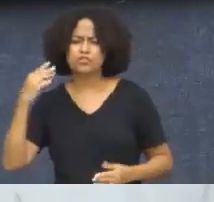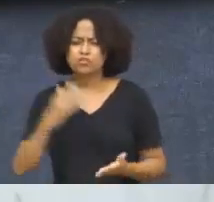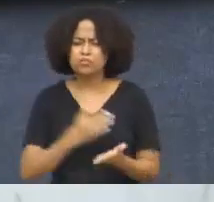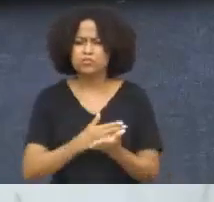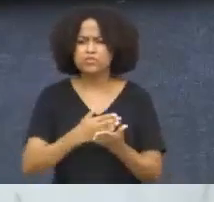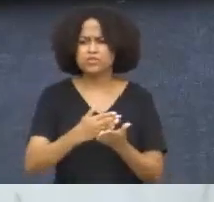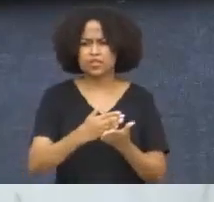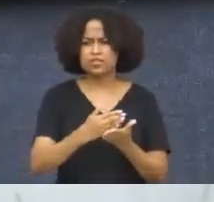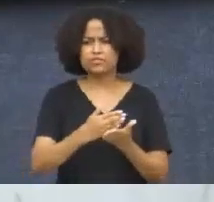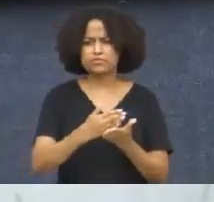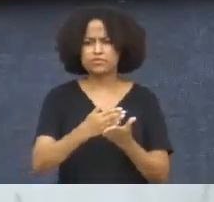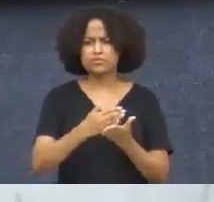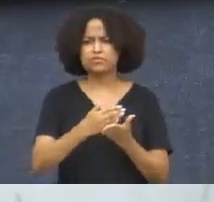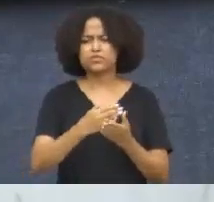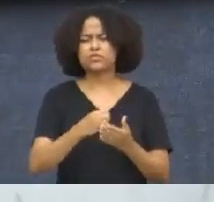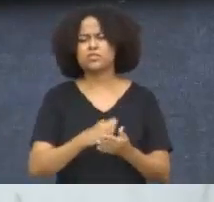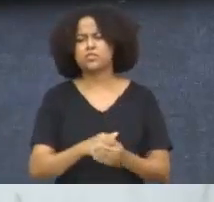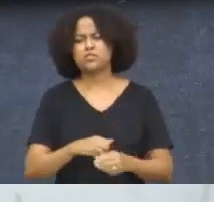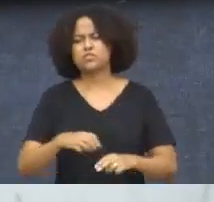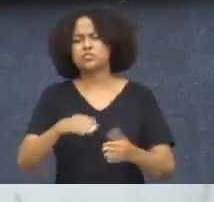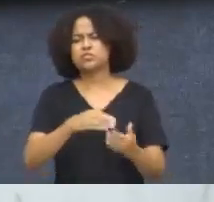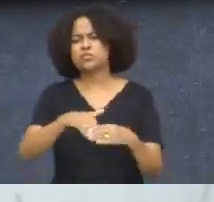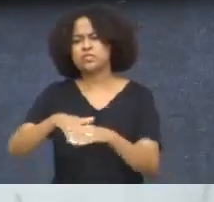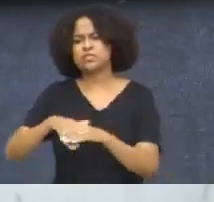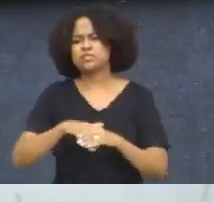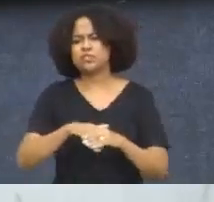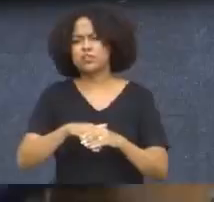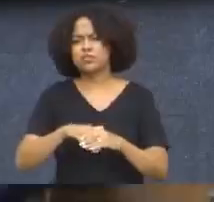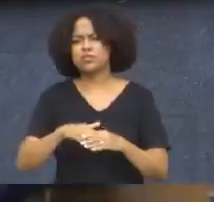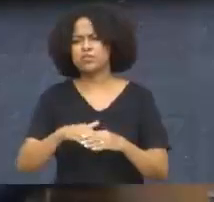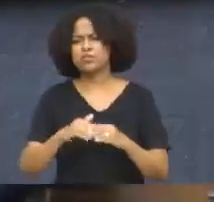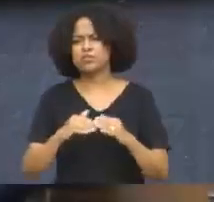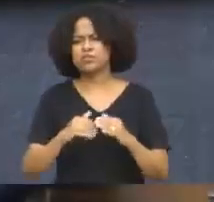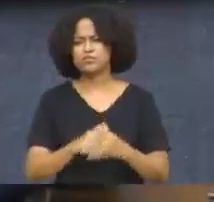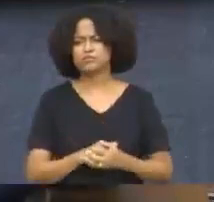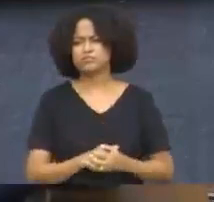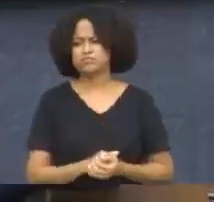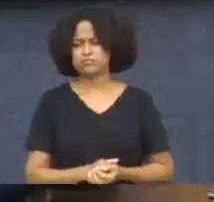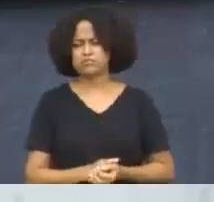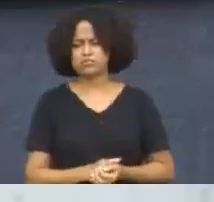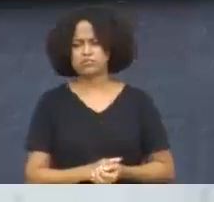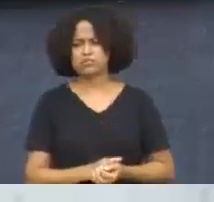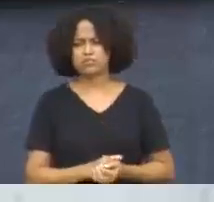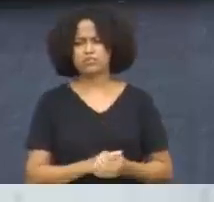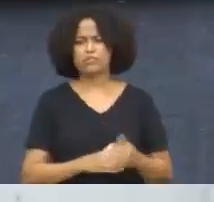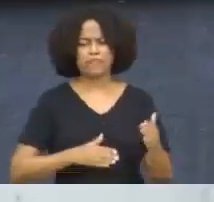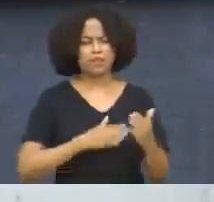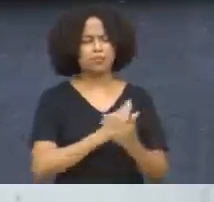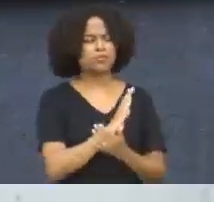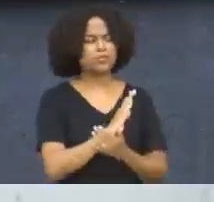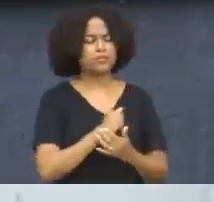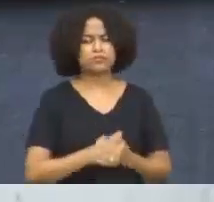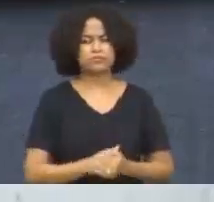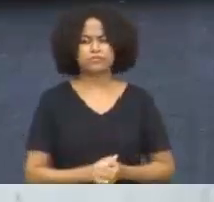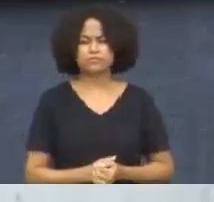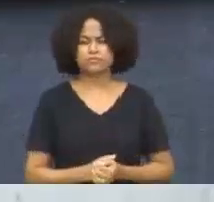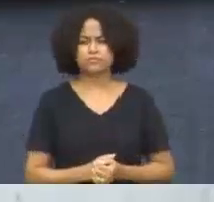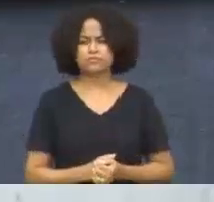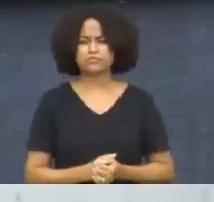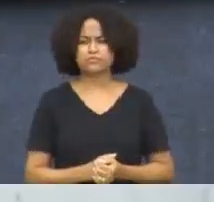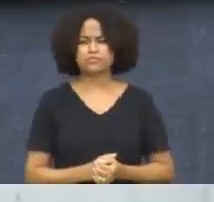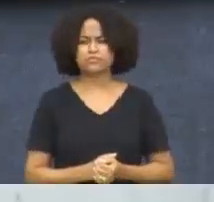votação, os que concordam permaneçam como estão, os contrários se manifestem. Aprovado. Requerimento número